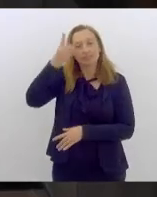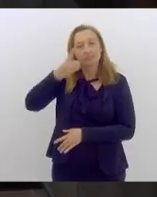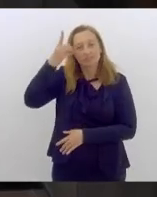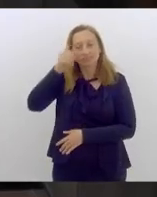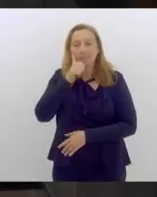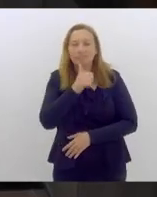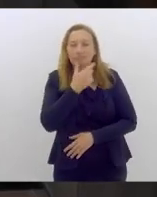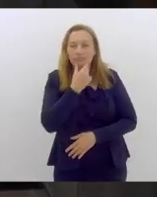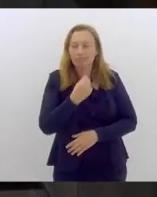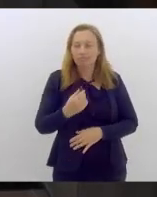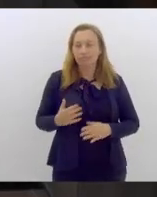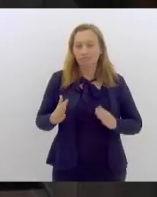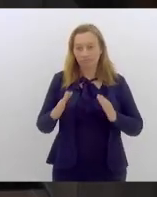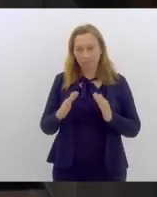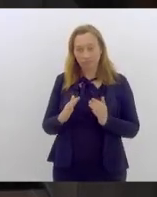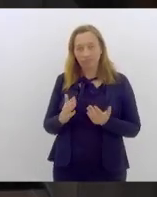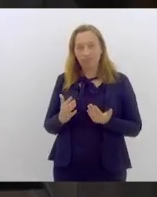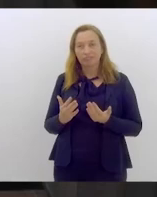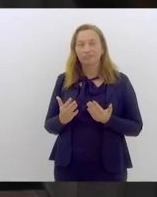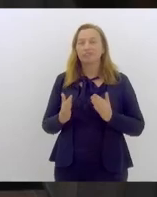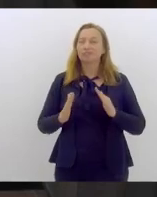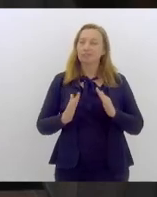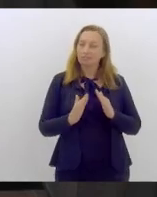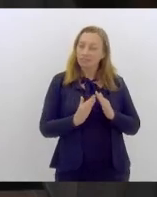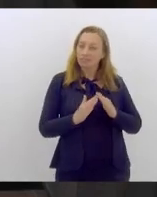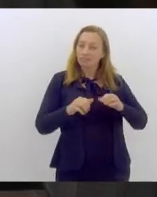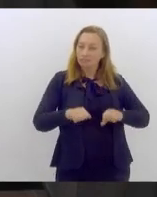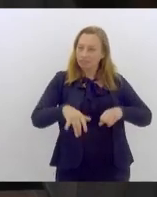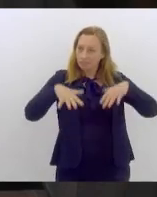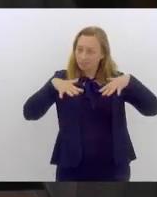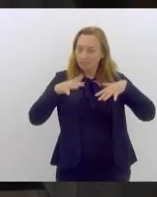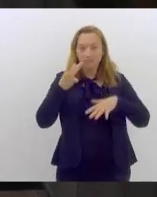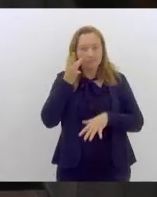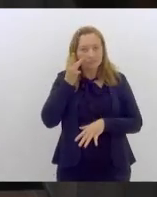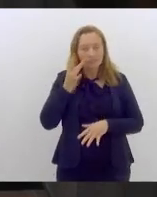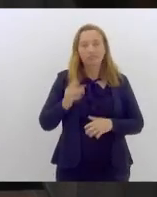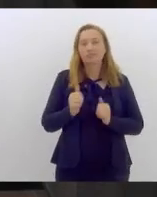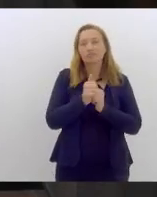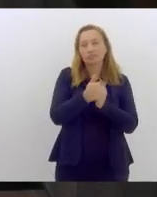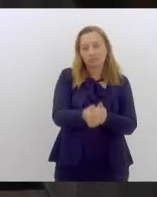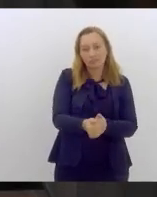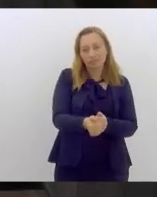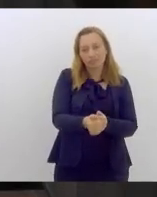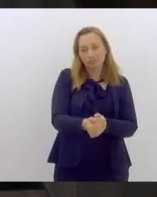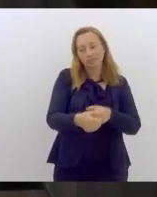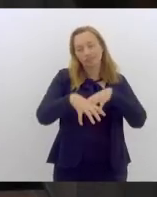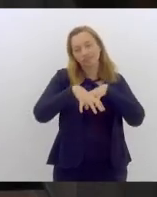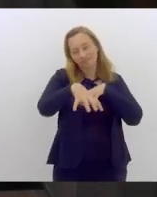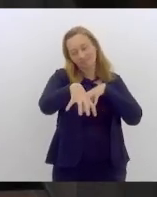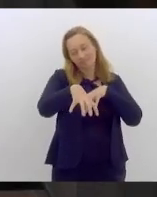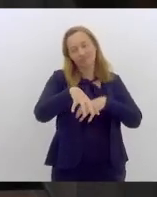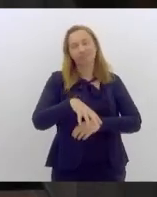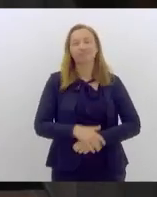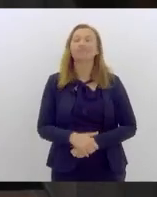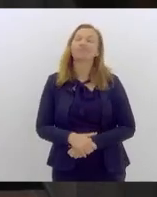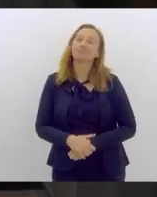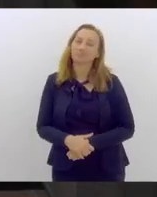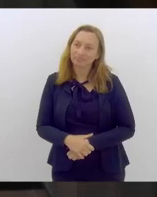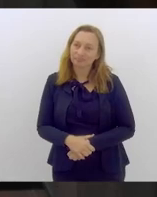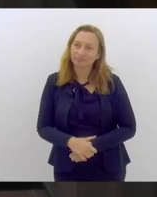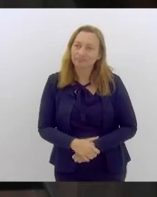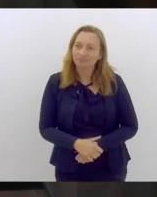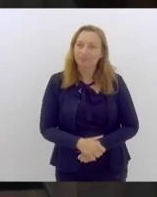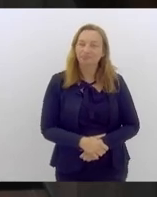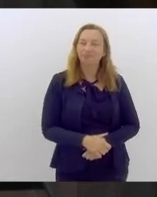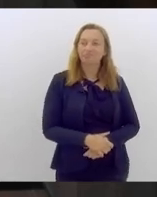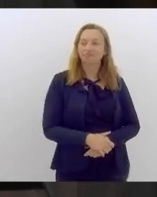deputadas presentes em plenário e aqueles que nos acompanham de forma